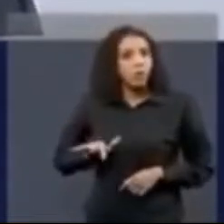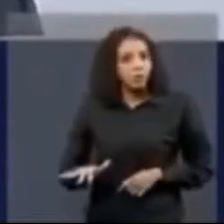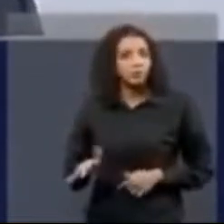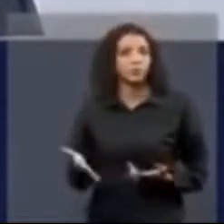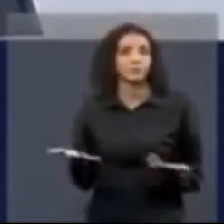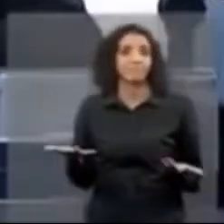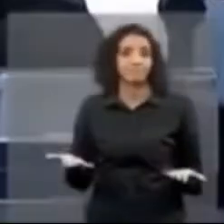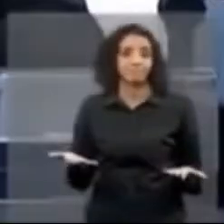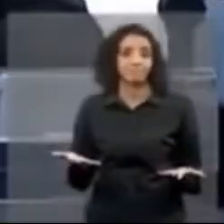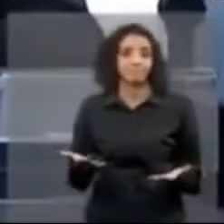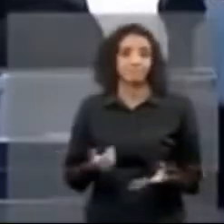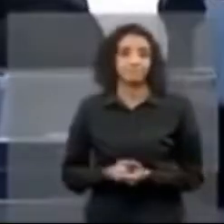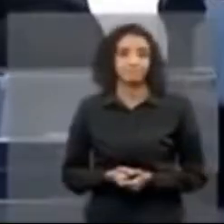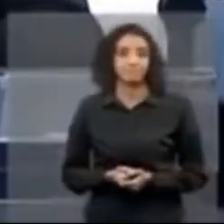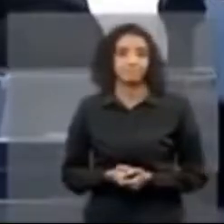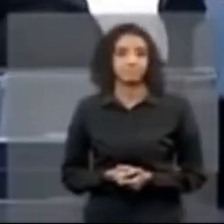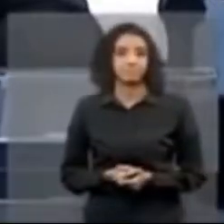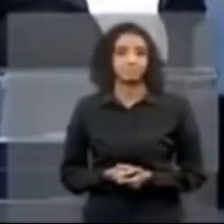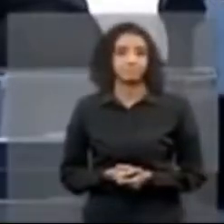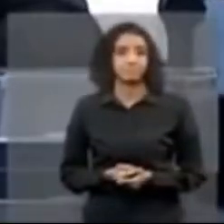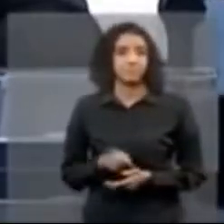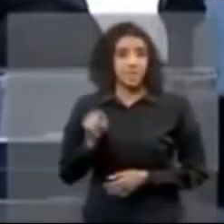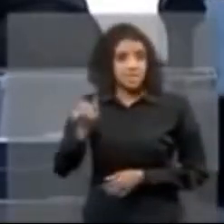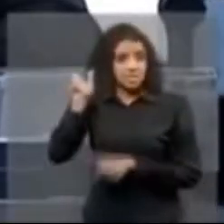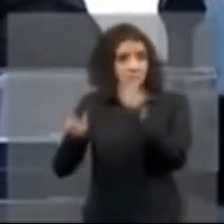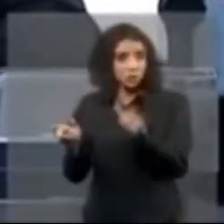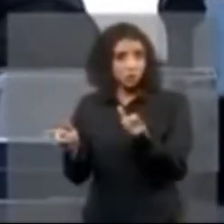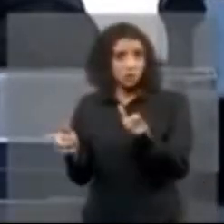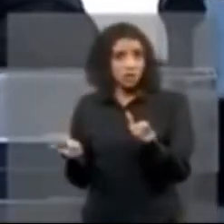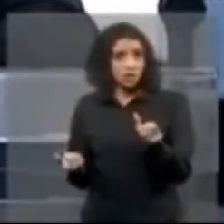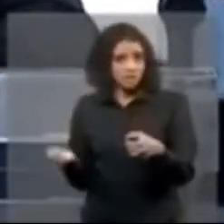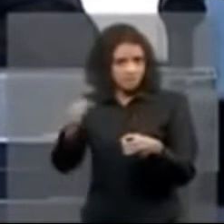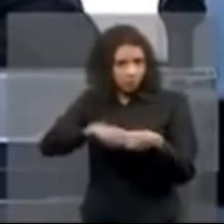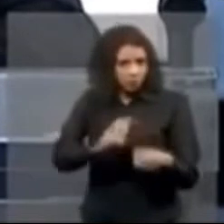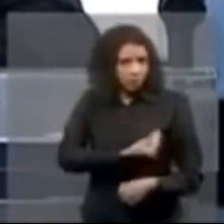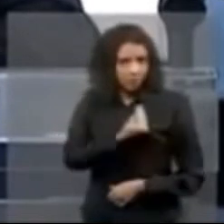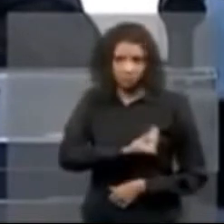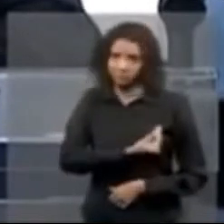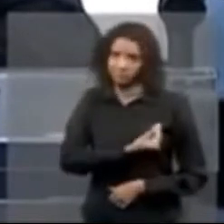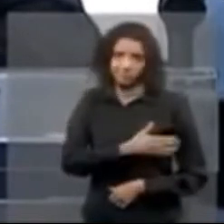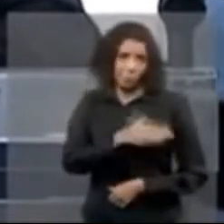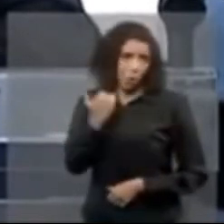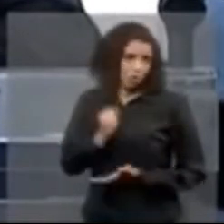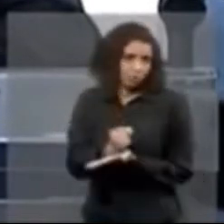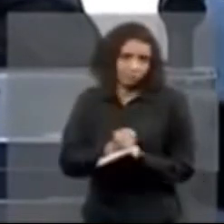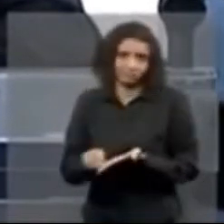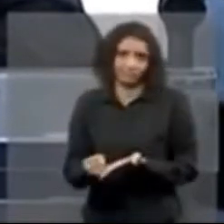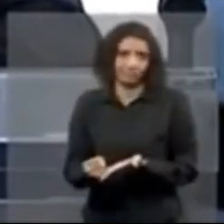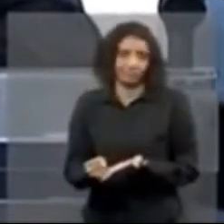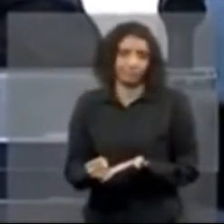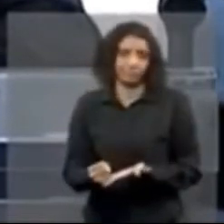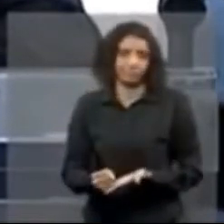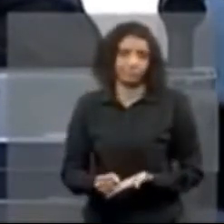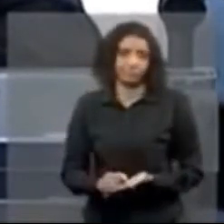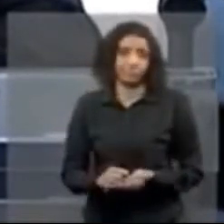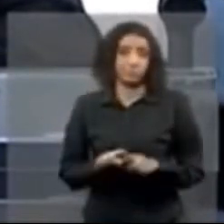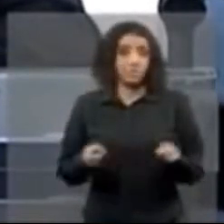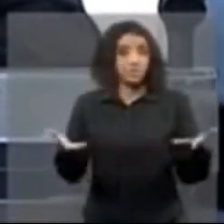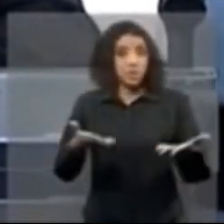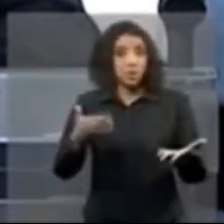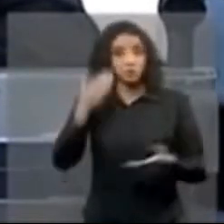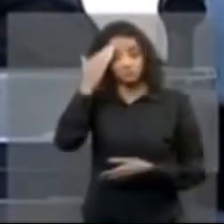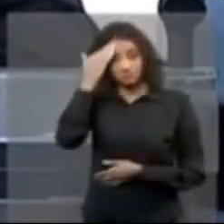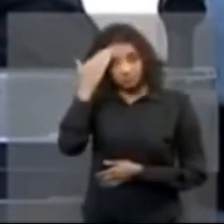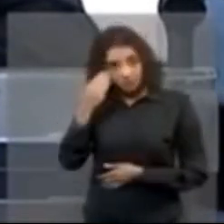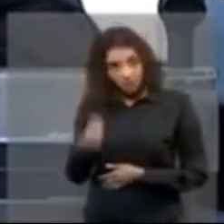dia, são perdas irreparáveis. Mas nesse momento, a minha homenagem